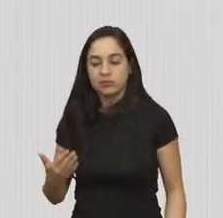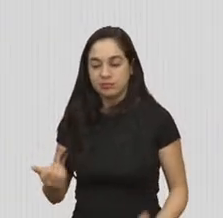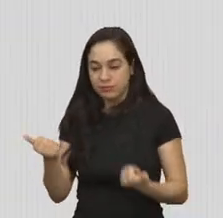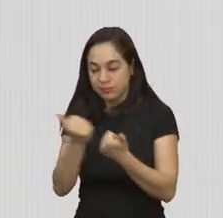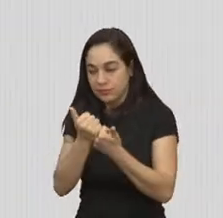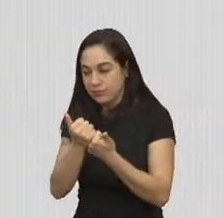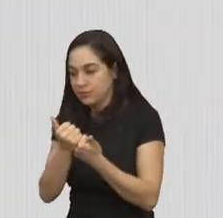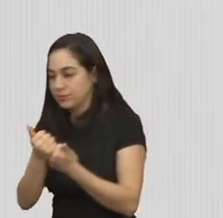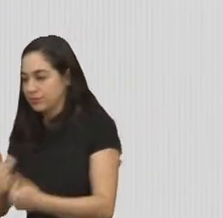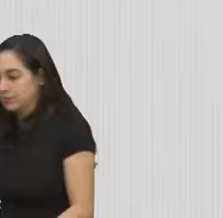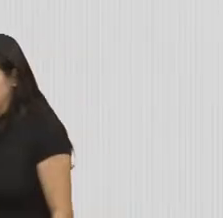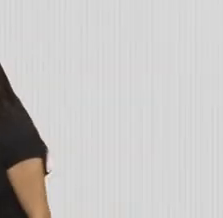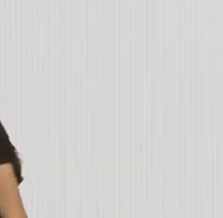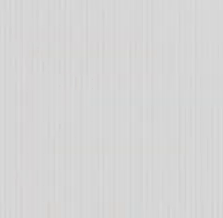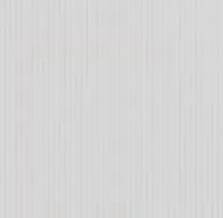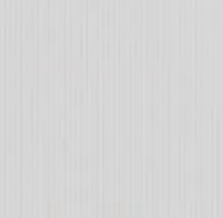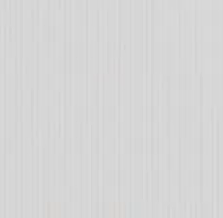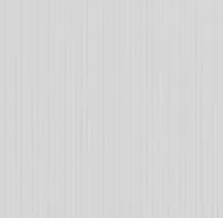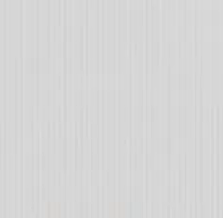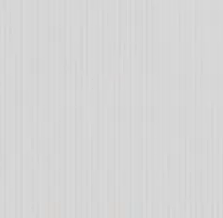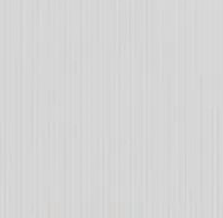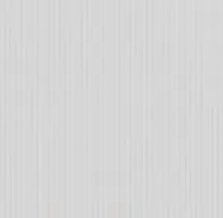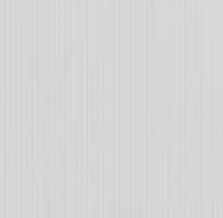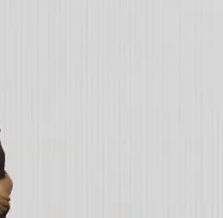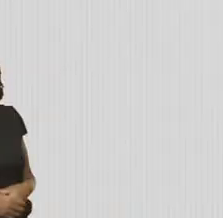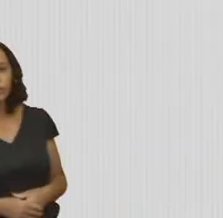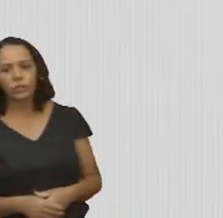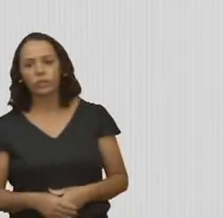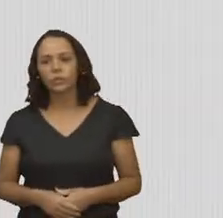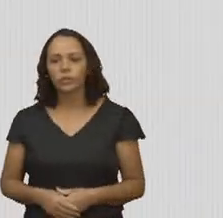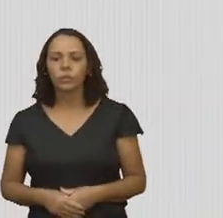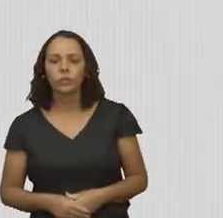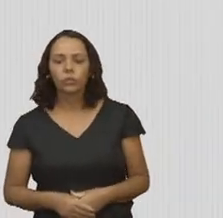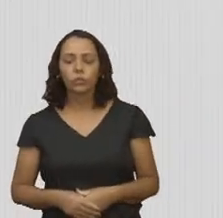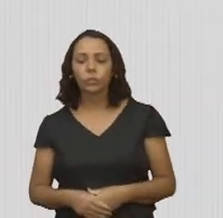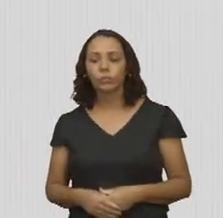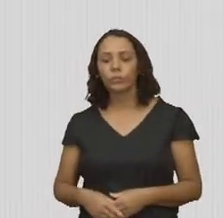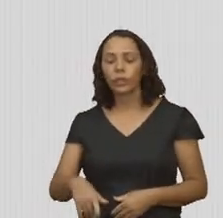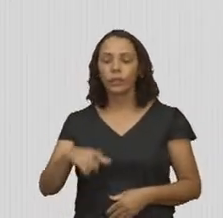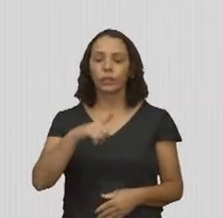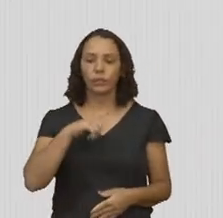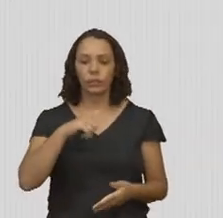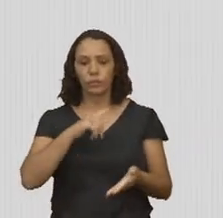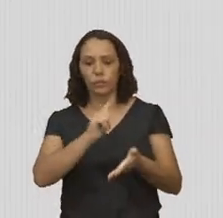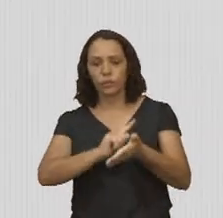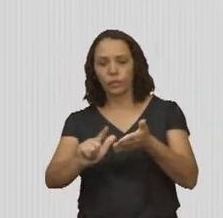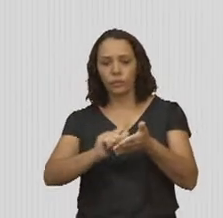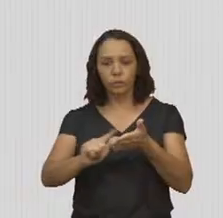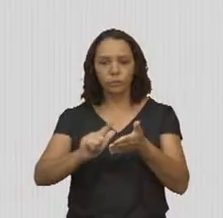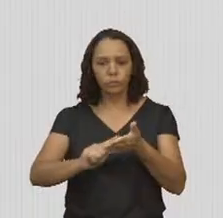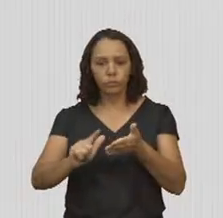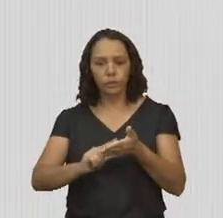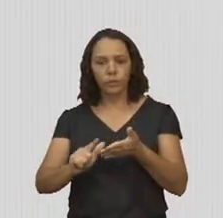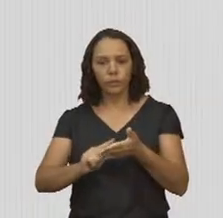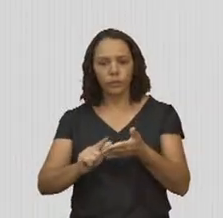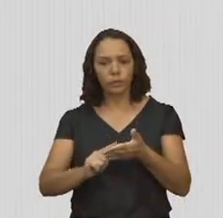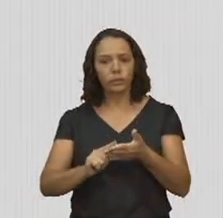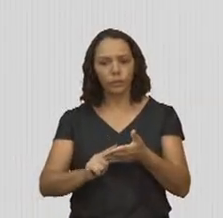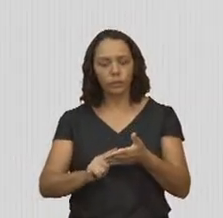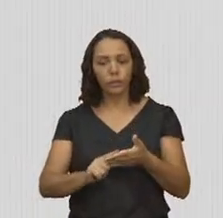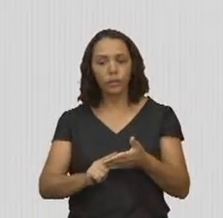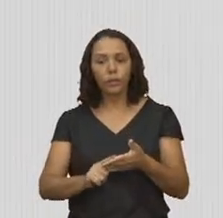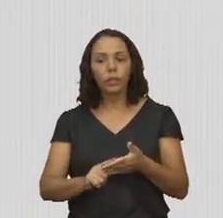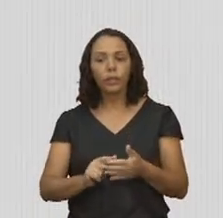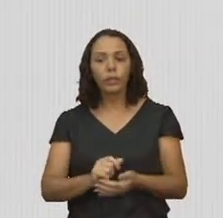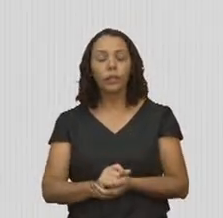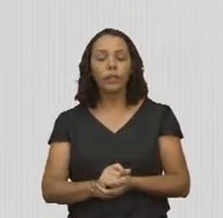Teve o processo, né, da curetagem, e aí a Renata me conta na hora que mostraram para ela Luiz